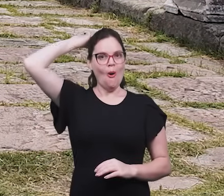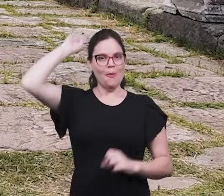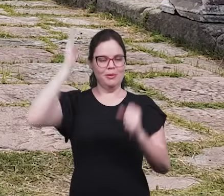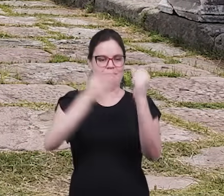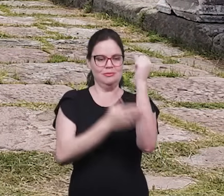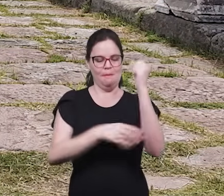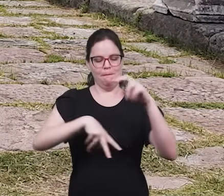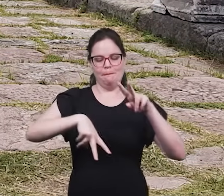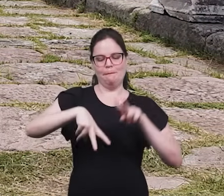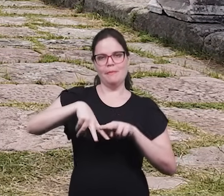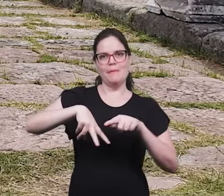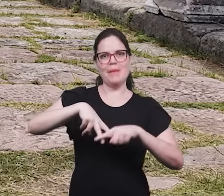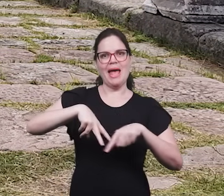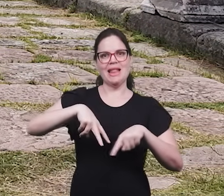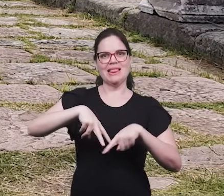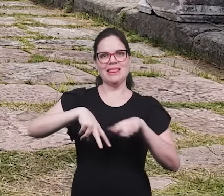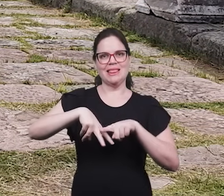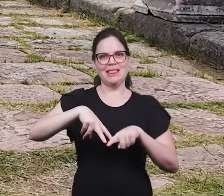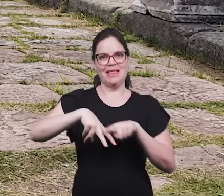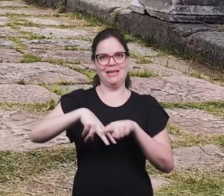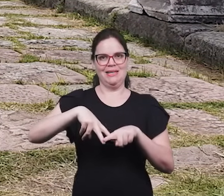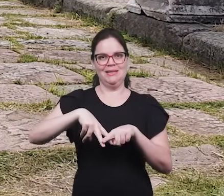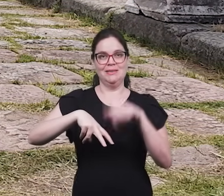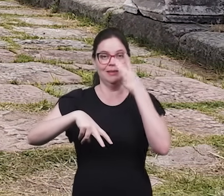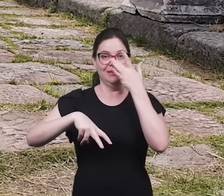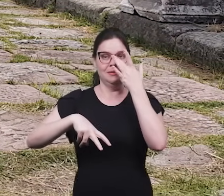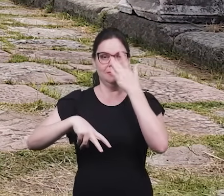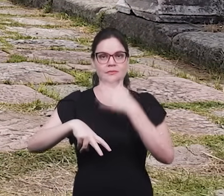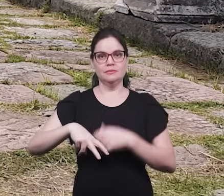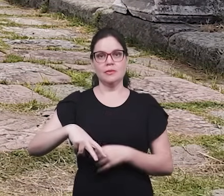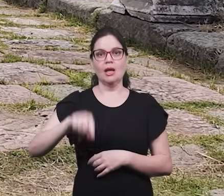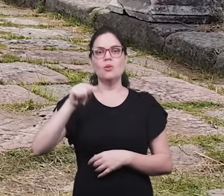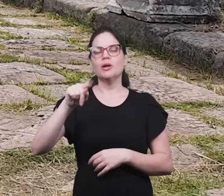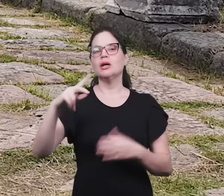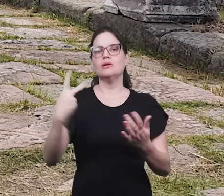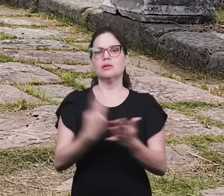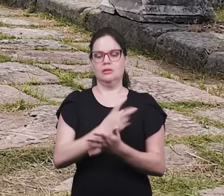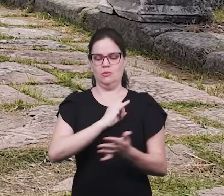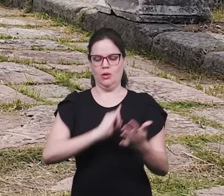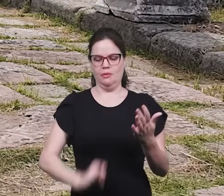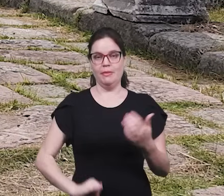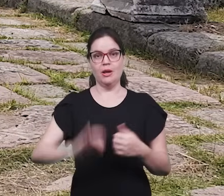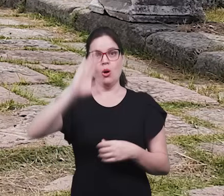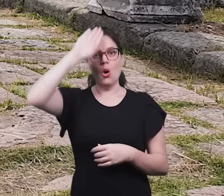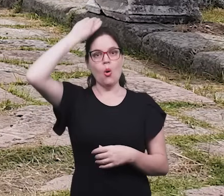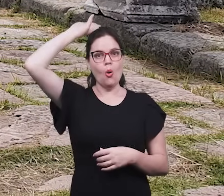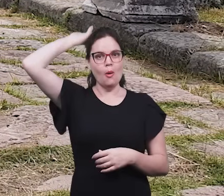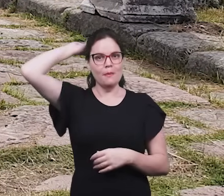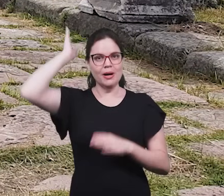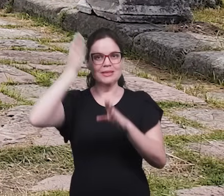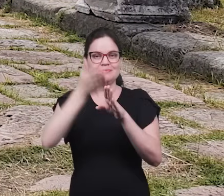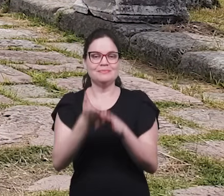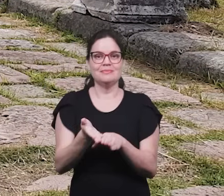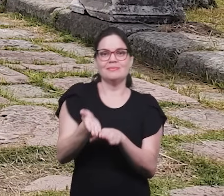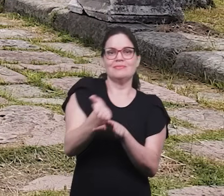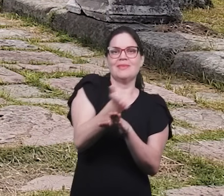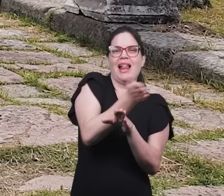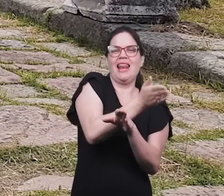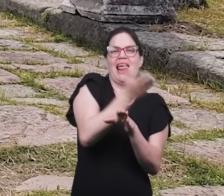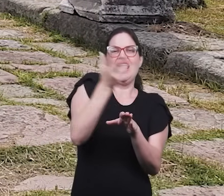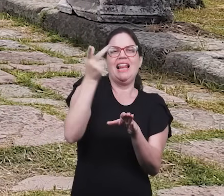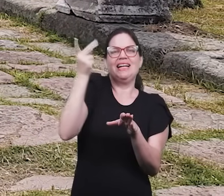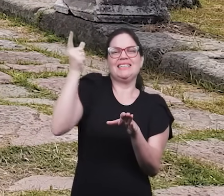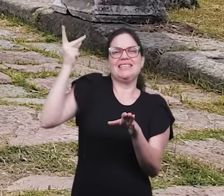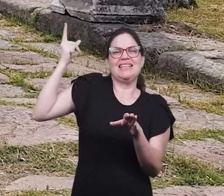ele faz? Ele pega o antigo que veio antes de Nabucodonosor,